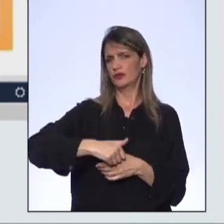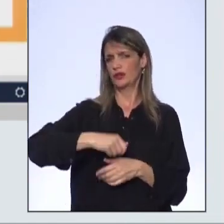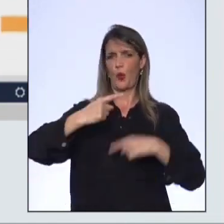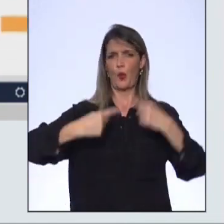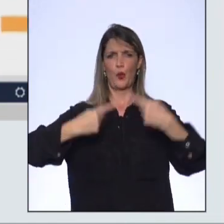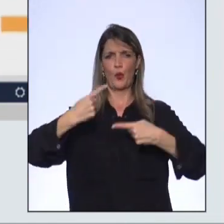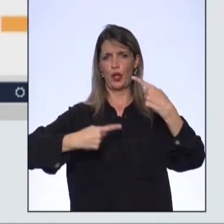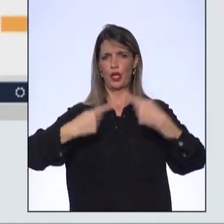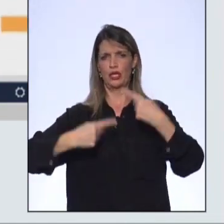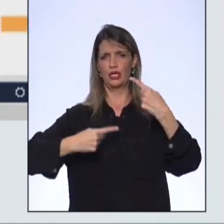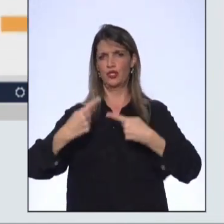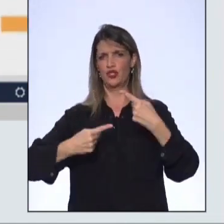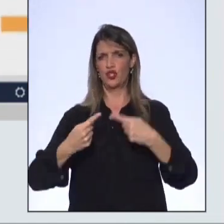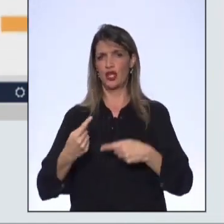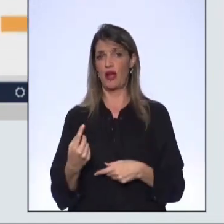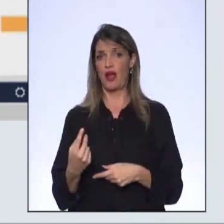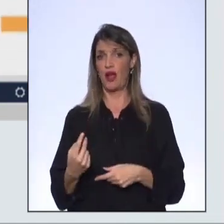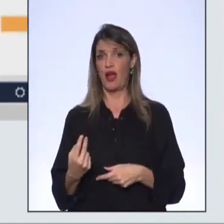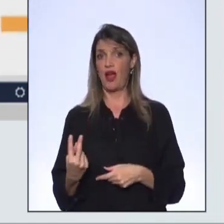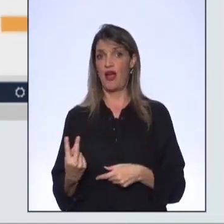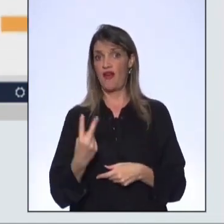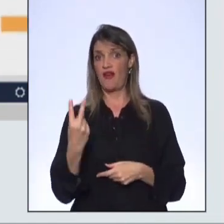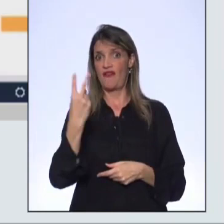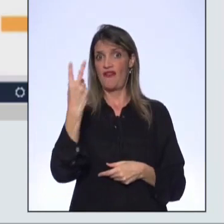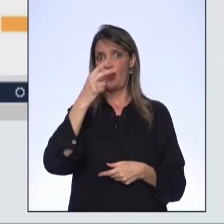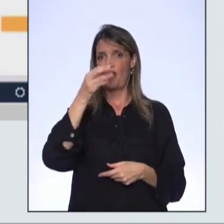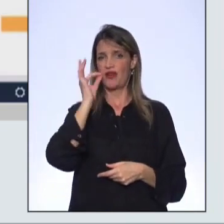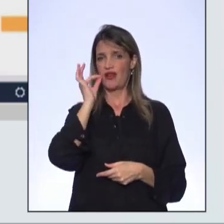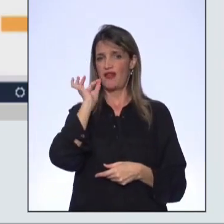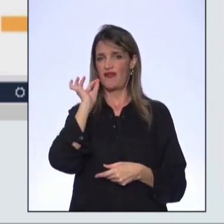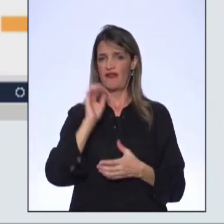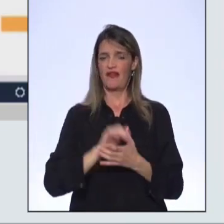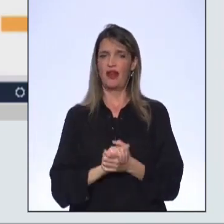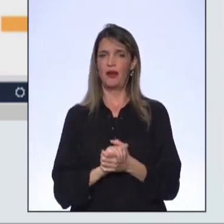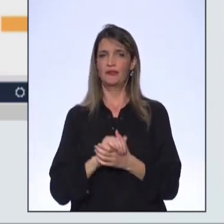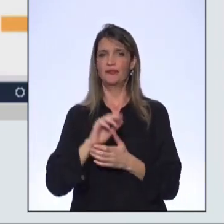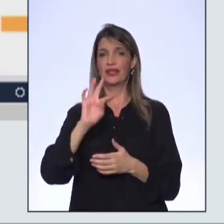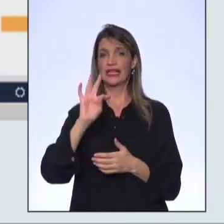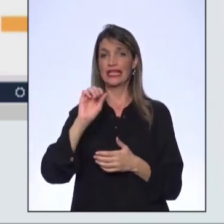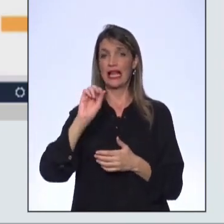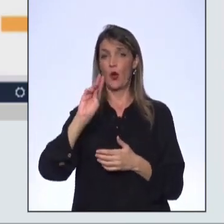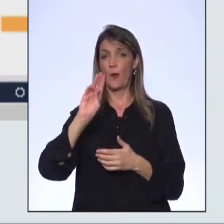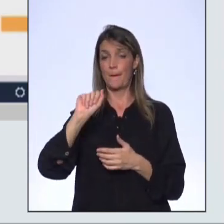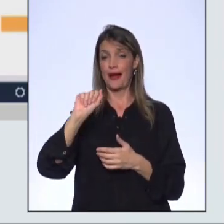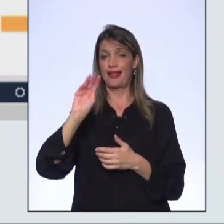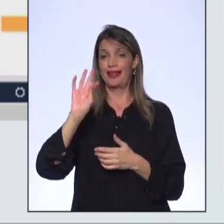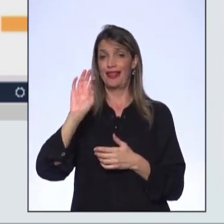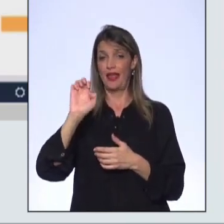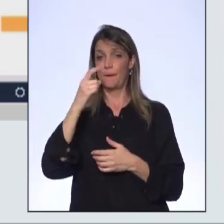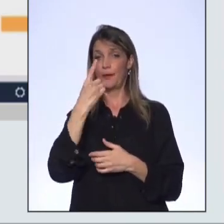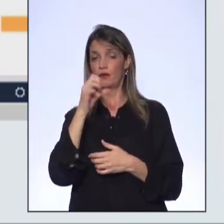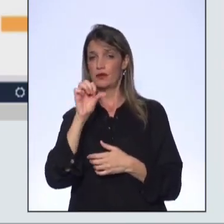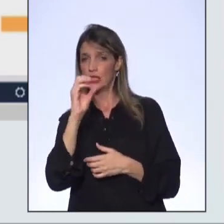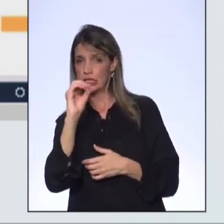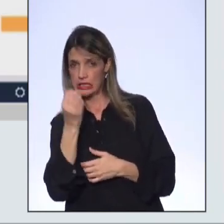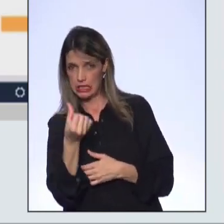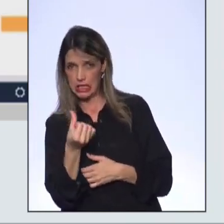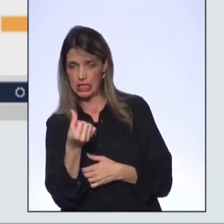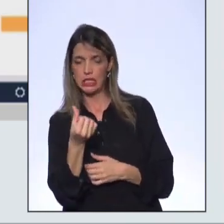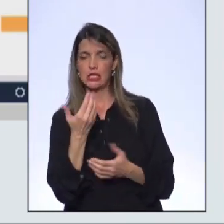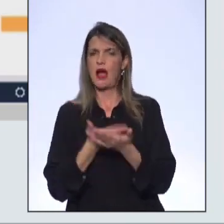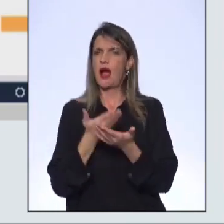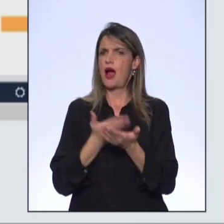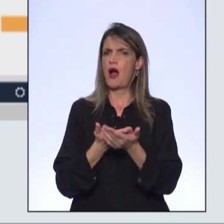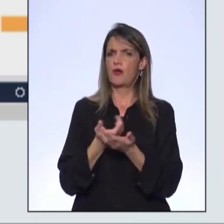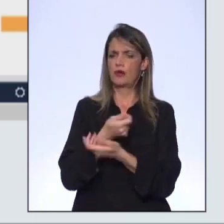política de valorização de café e o Convênio de Taubaté de 1906. Na parte anterior de nossa aula sobre a